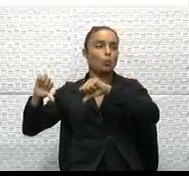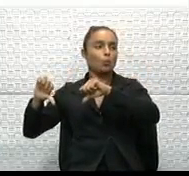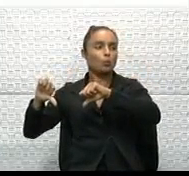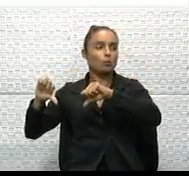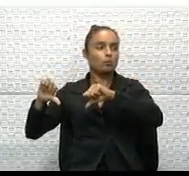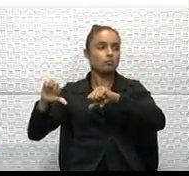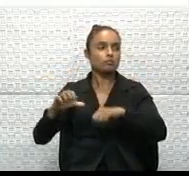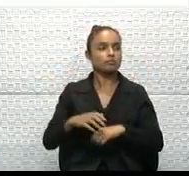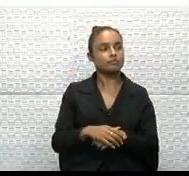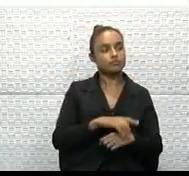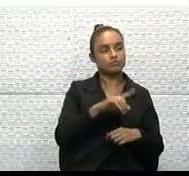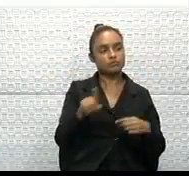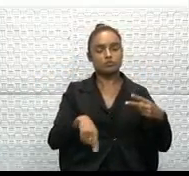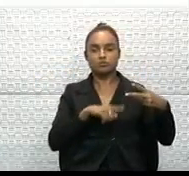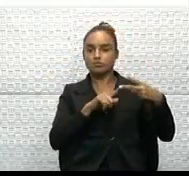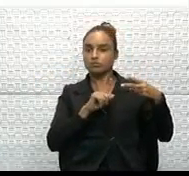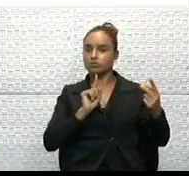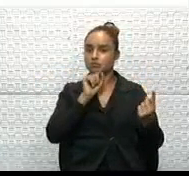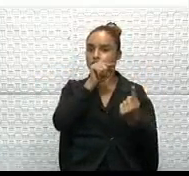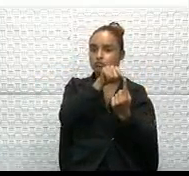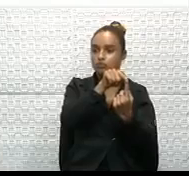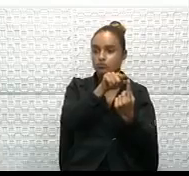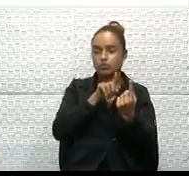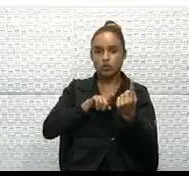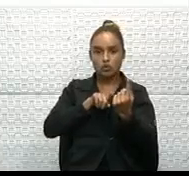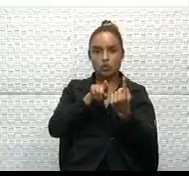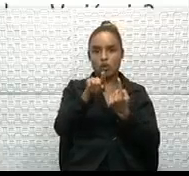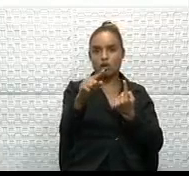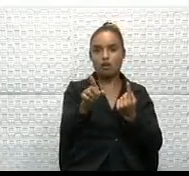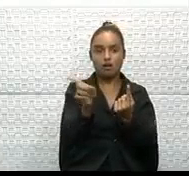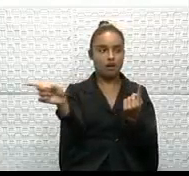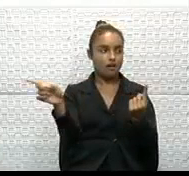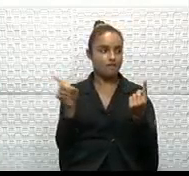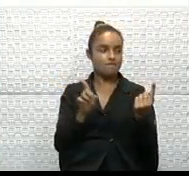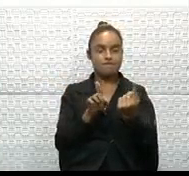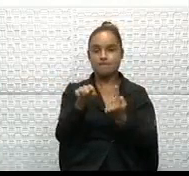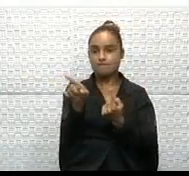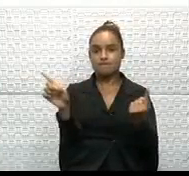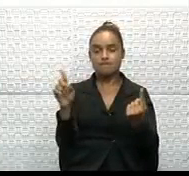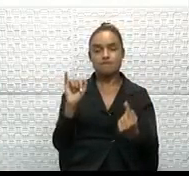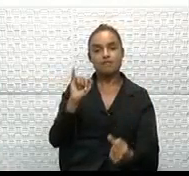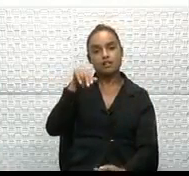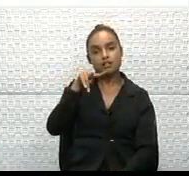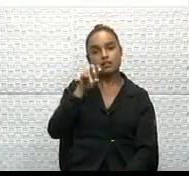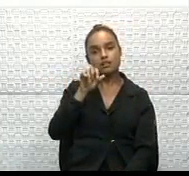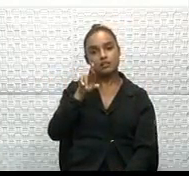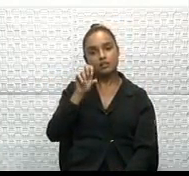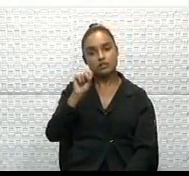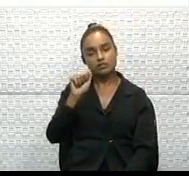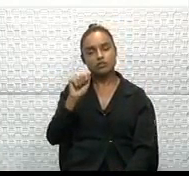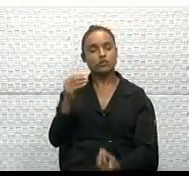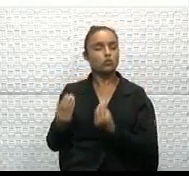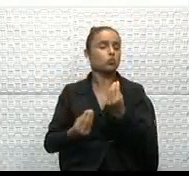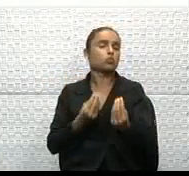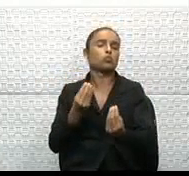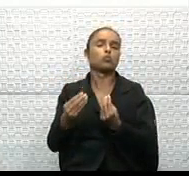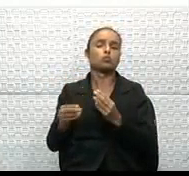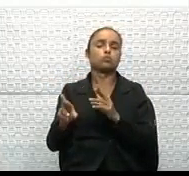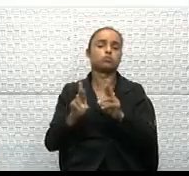A relação é direta ou inversa? Como medimos a relação